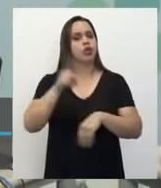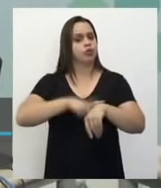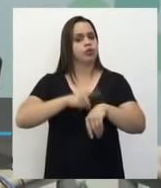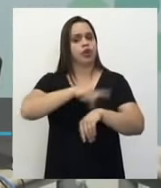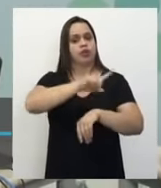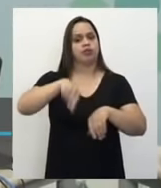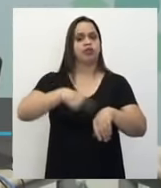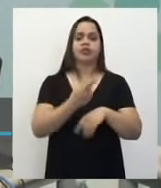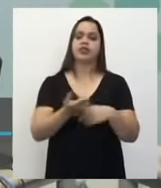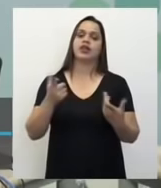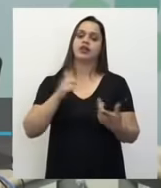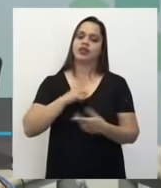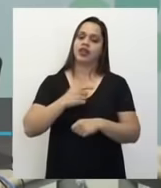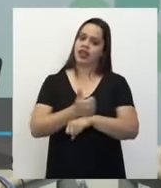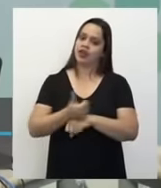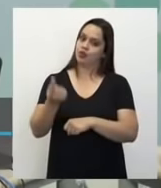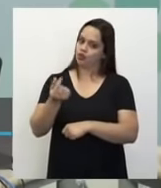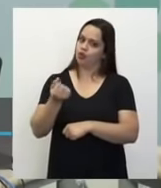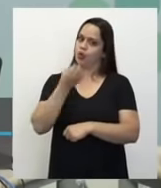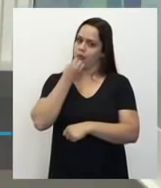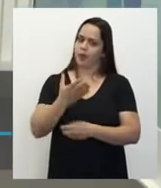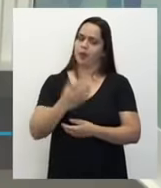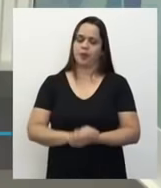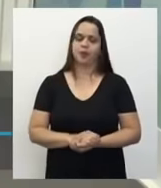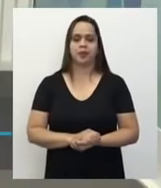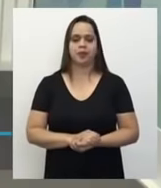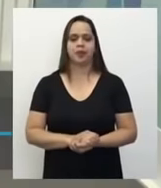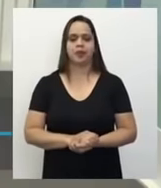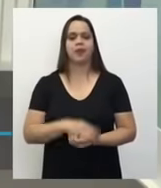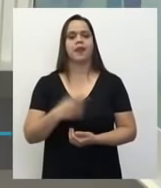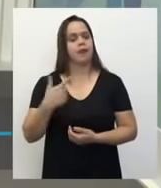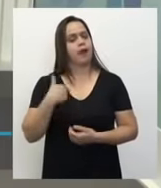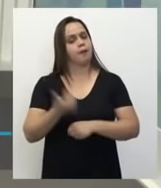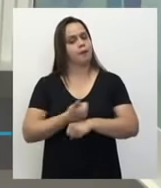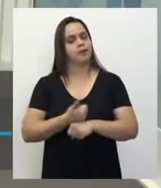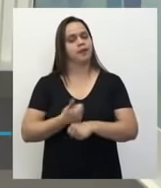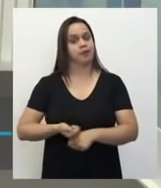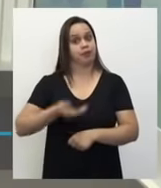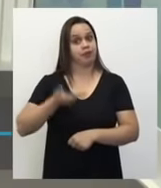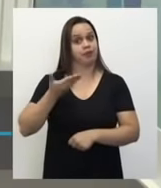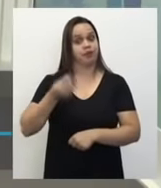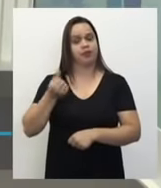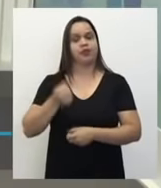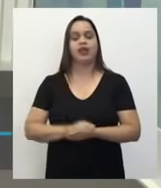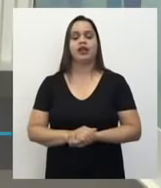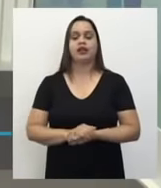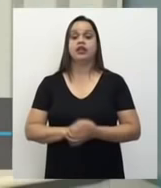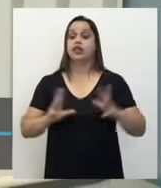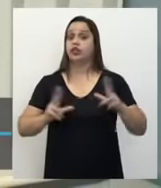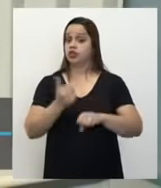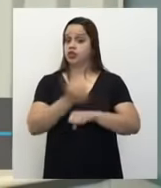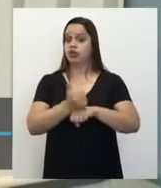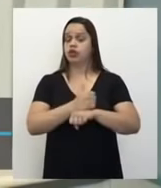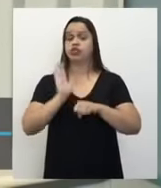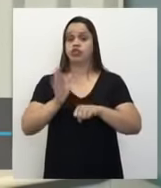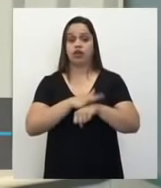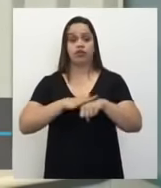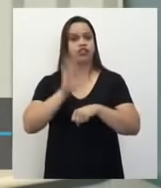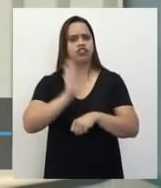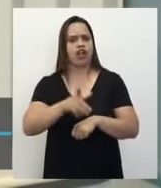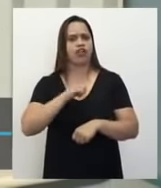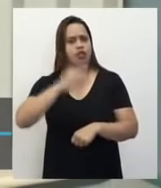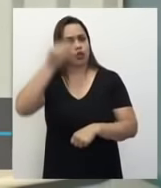você ganha uma grana boa quando você faz. Ai, turma, é uma profissão rentável. Profissão Tudo que bacana. a gente conversou aqui são profissões rentáveis. Quem já tem o dom,